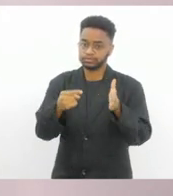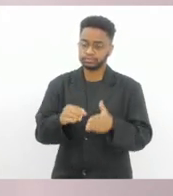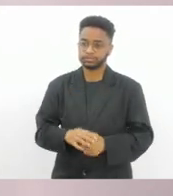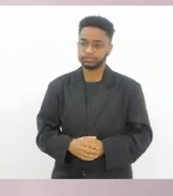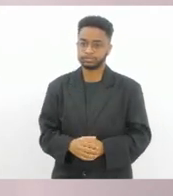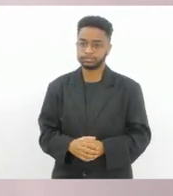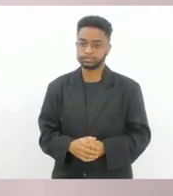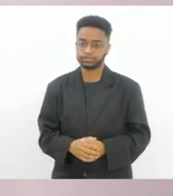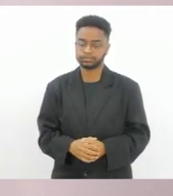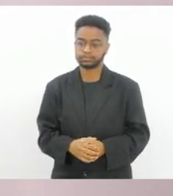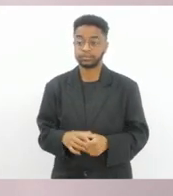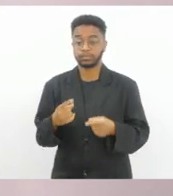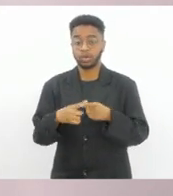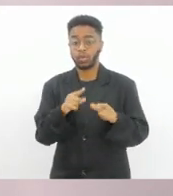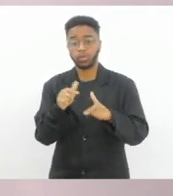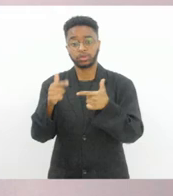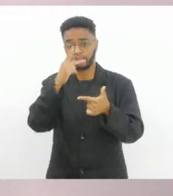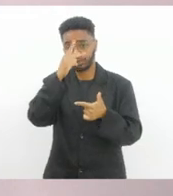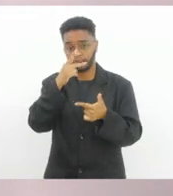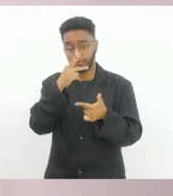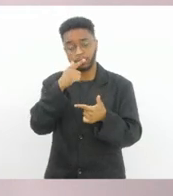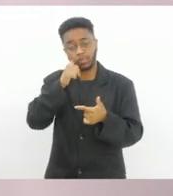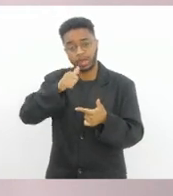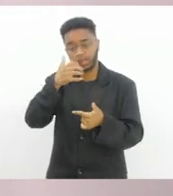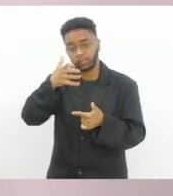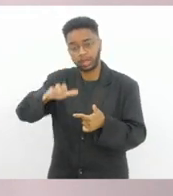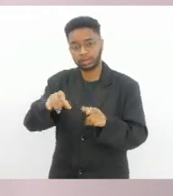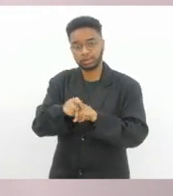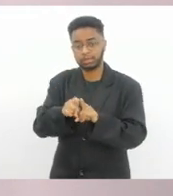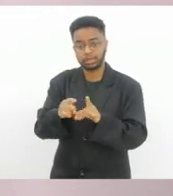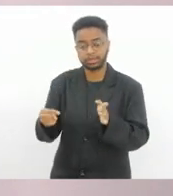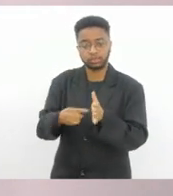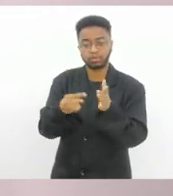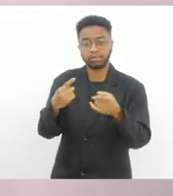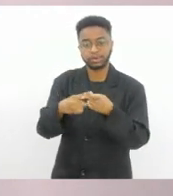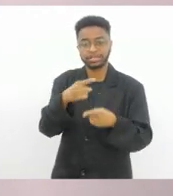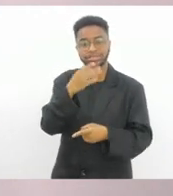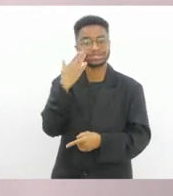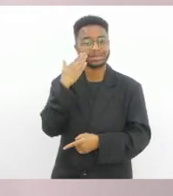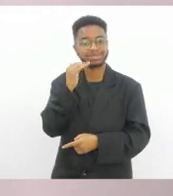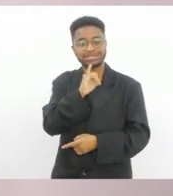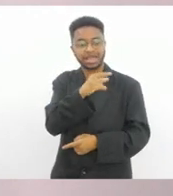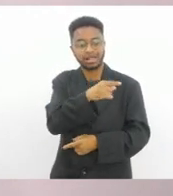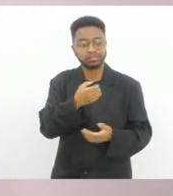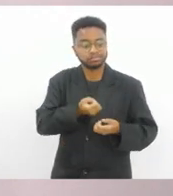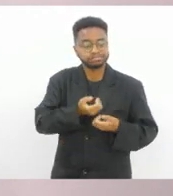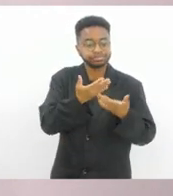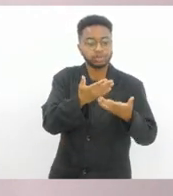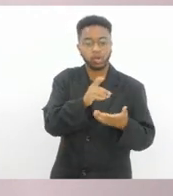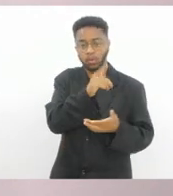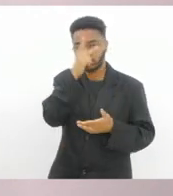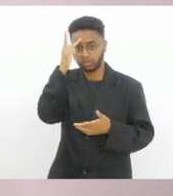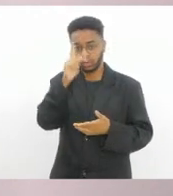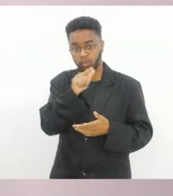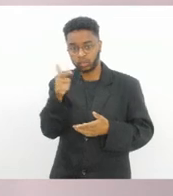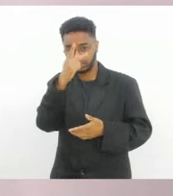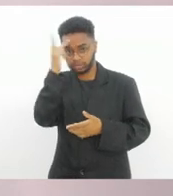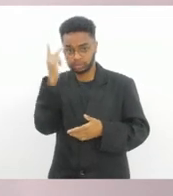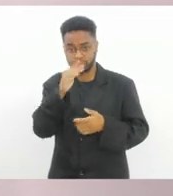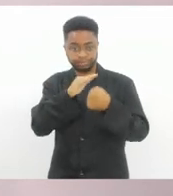Porque aí nenhuma outra mulher quer denunciar. Ela sabe que a palavra dela será desqualificada. Ela sabe que ela